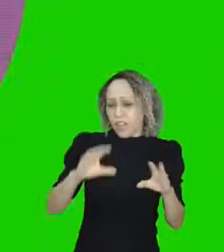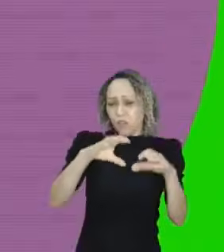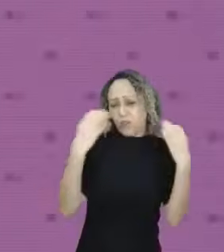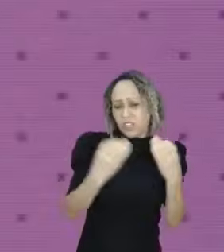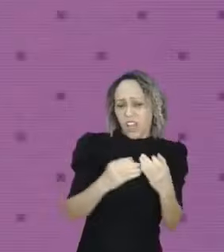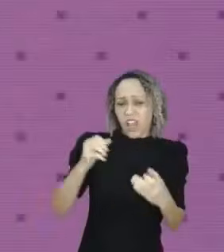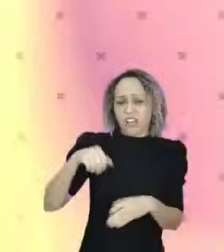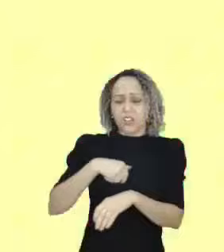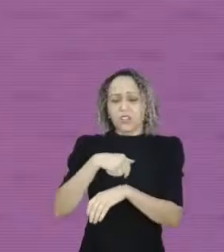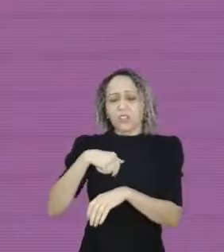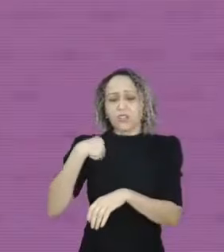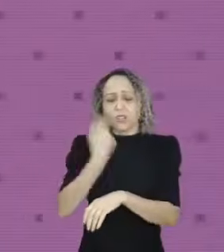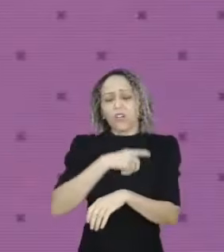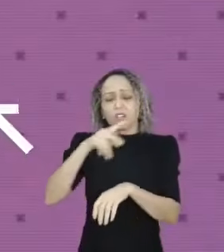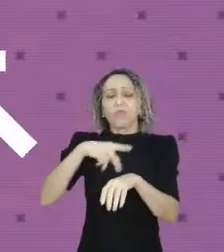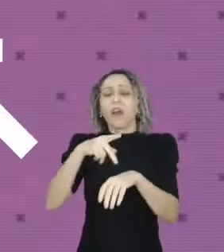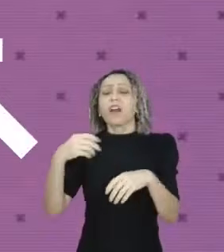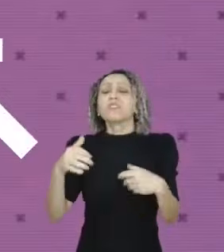país?